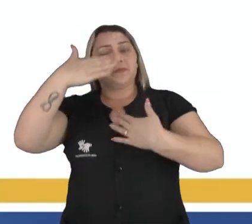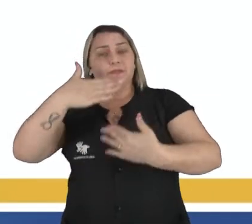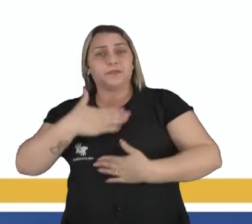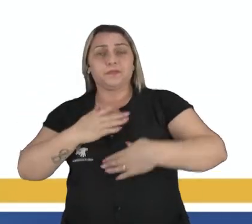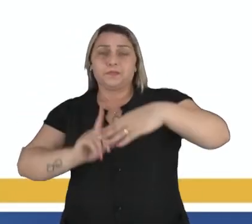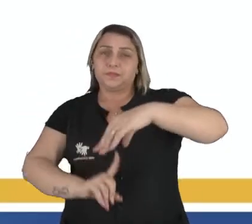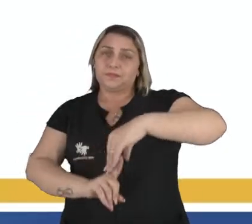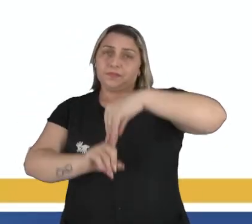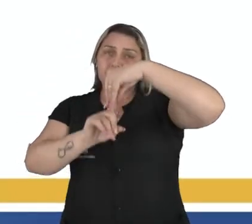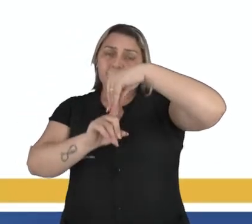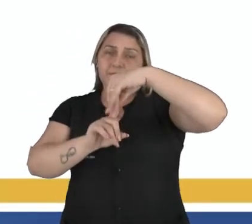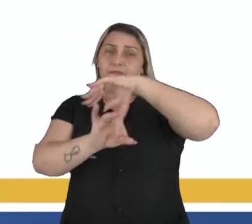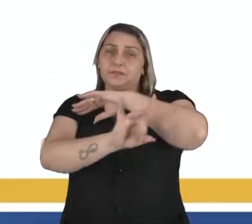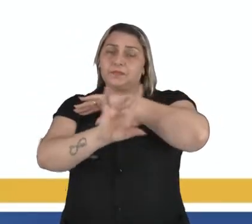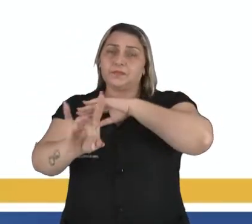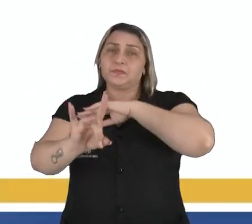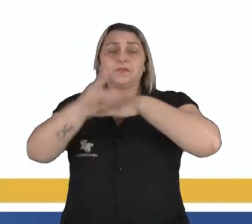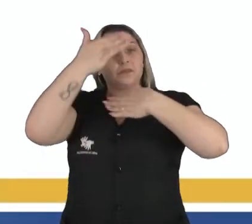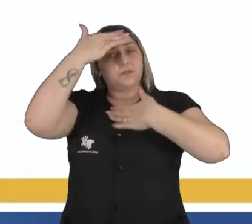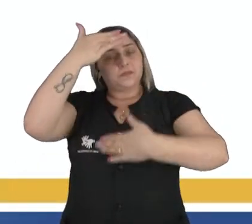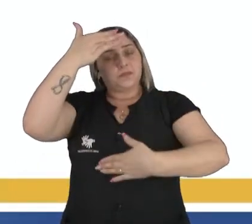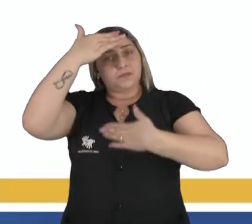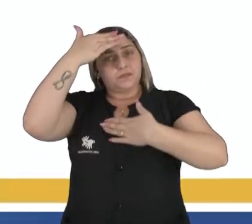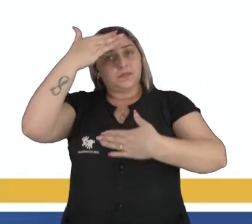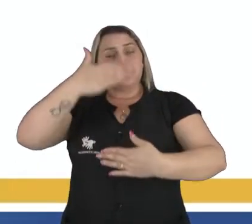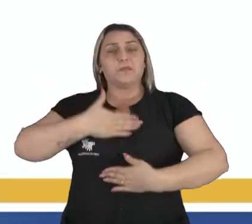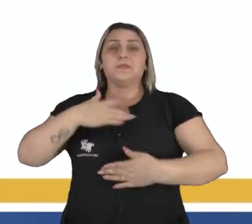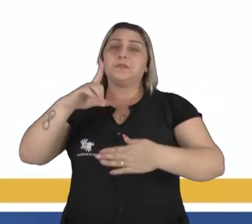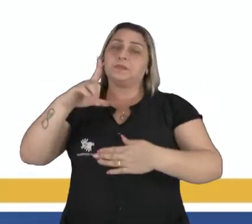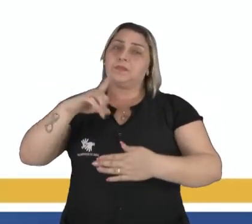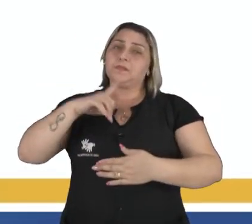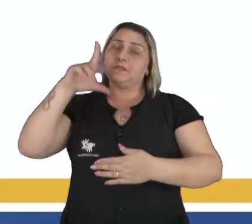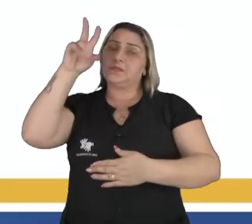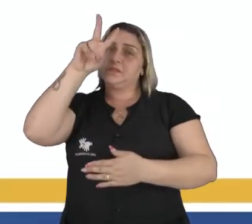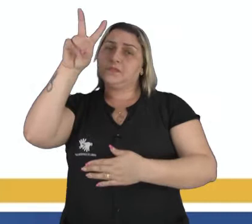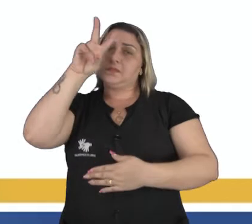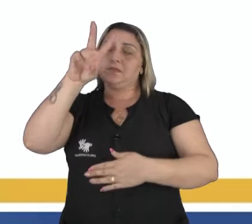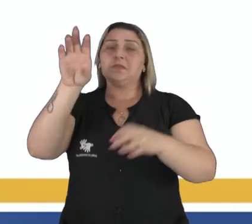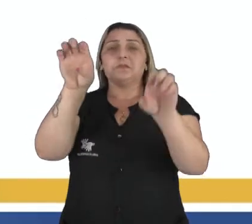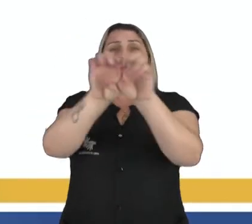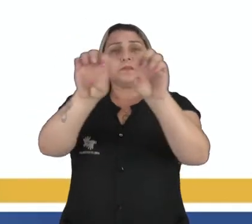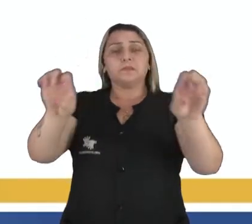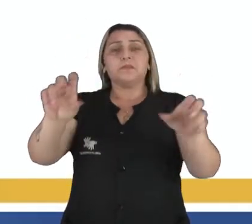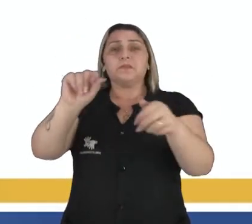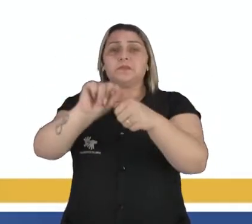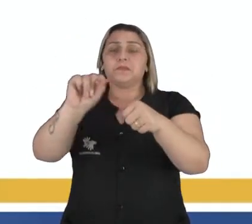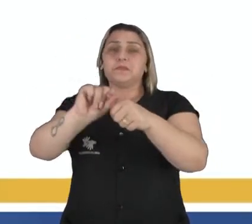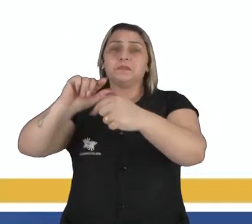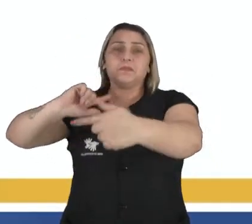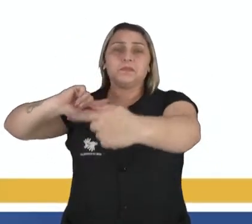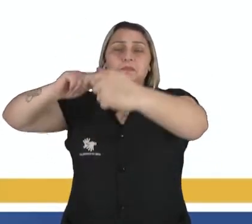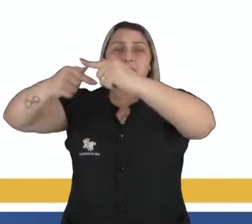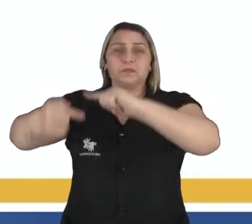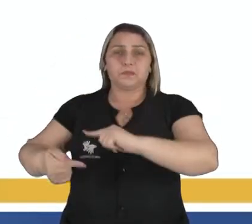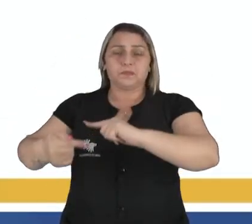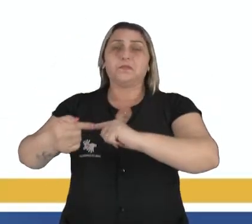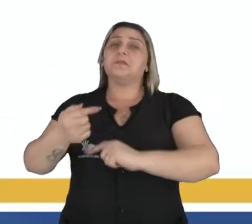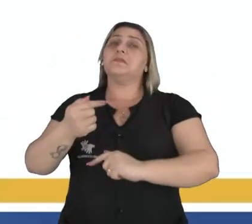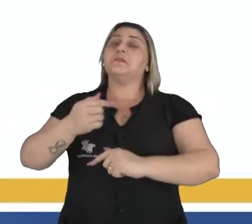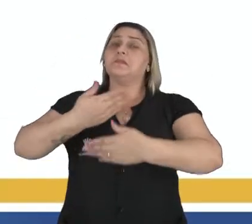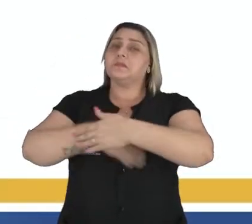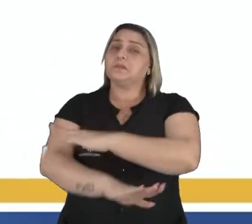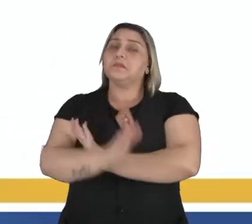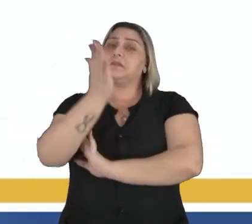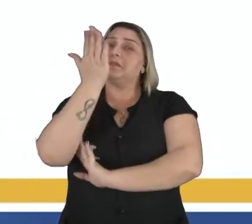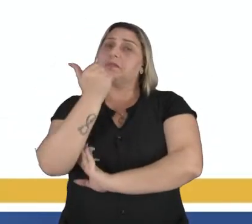corpo Ele é o único Cada corpo tem toda uma história né tem toda a história construída de genética de hábitos alimentares